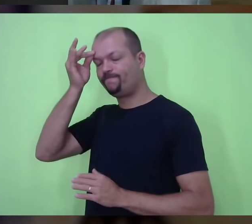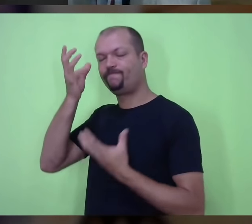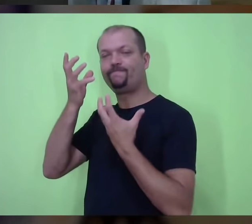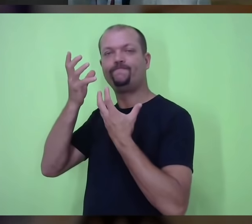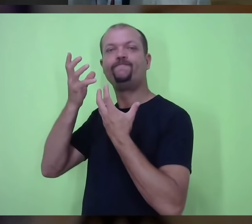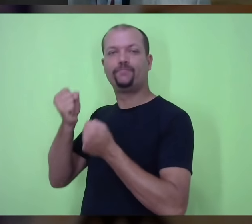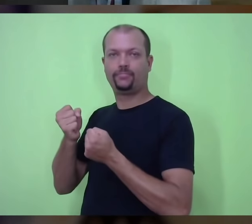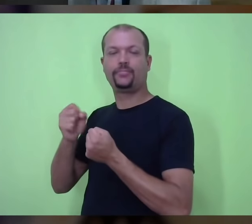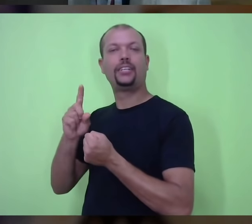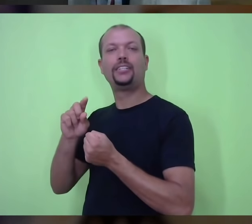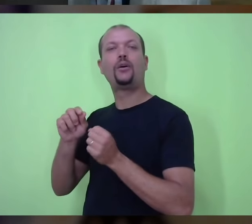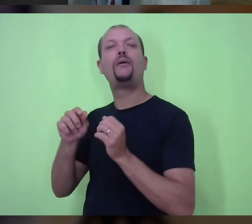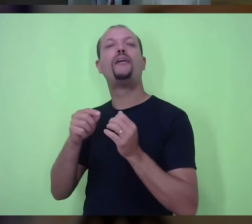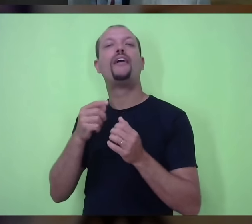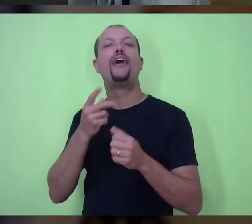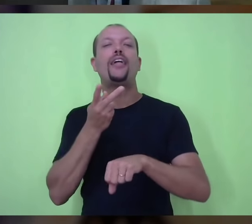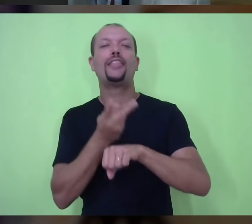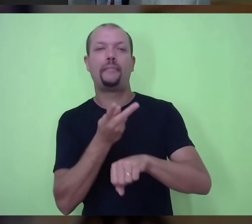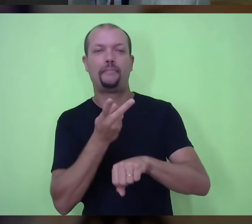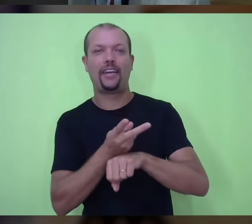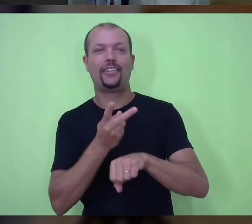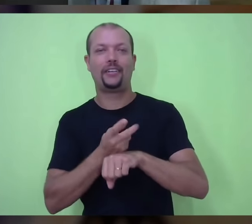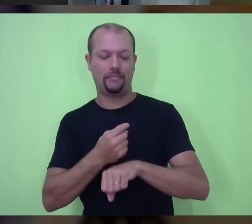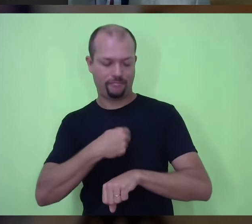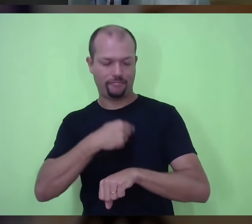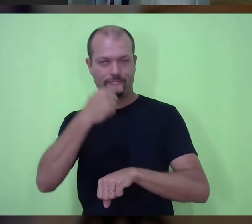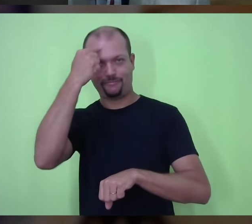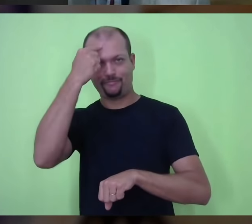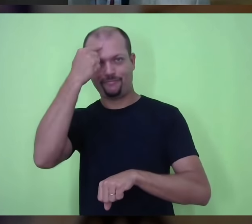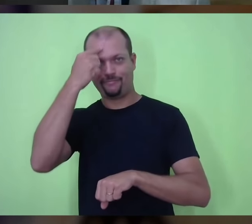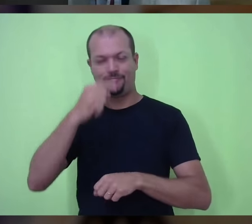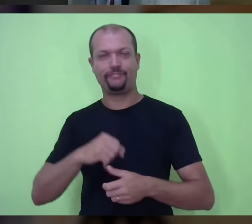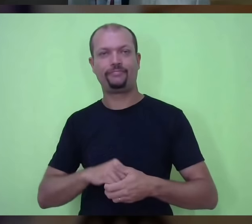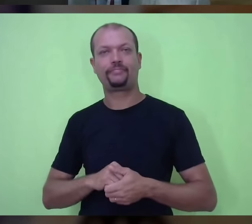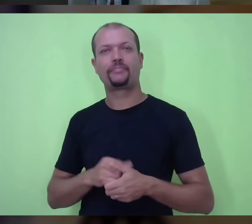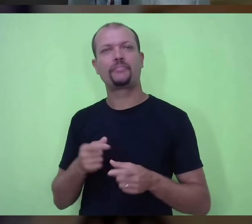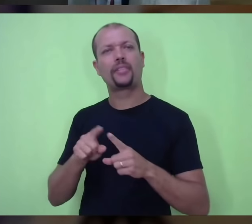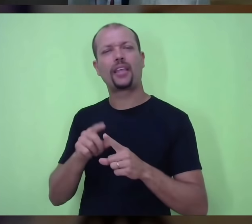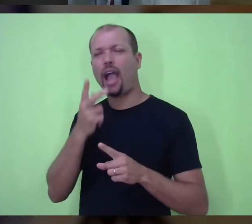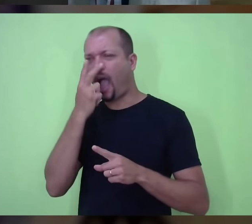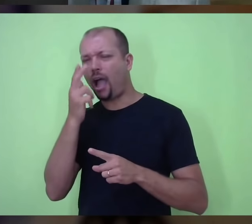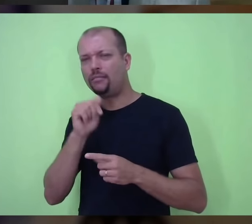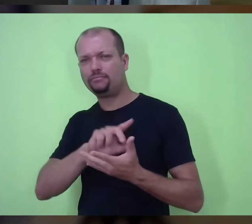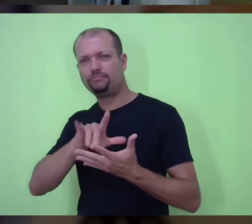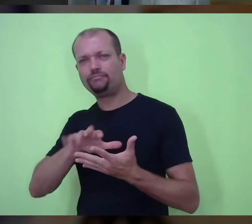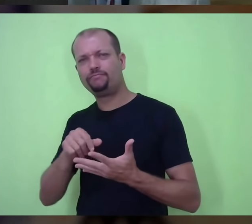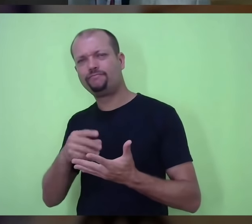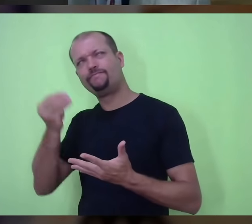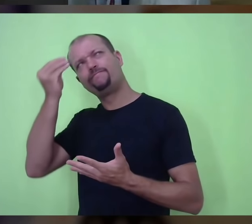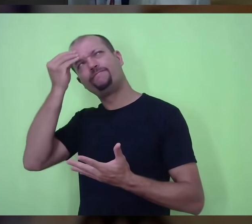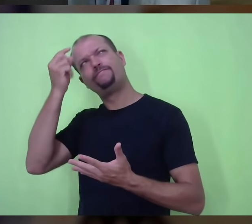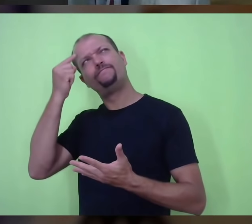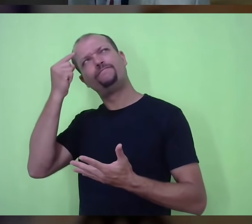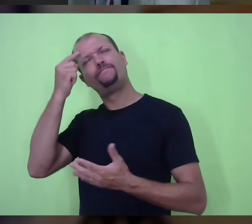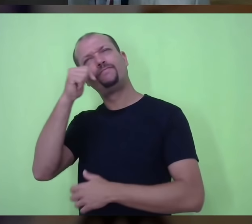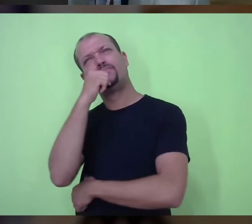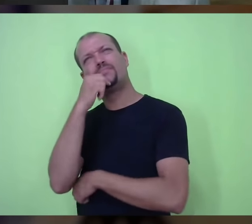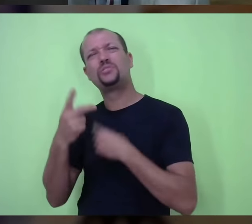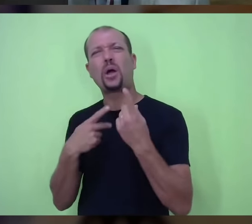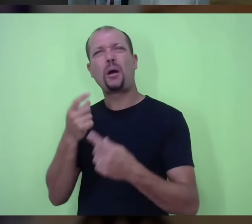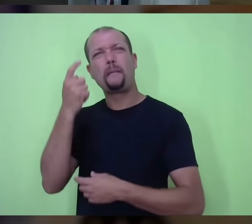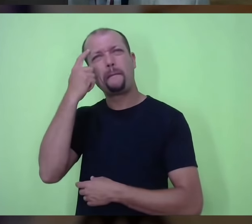pedra, como é dito no período mosaico. E acho que essa lição fica para nós. Muitas vezes a gente